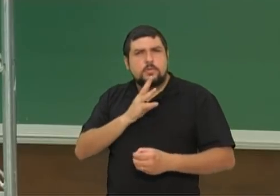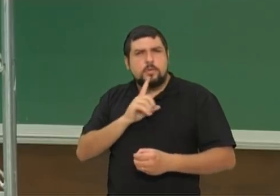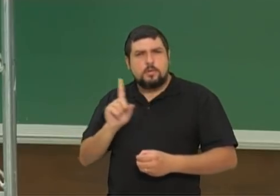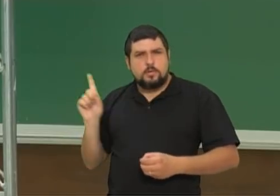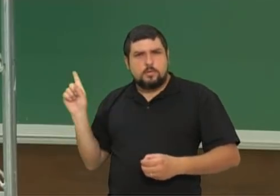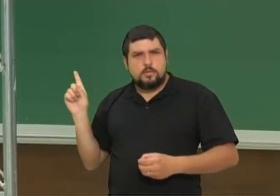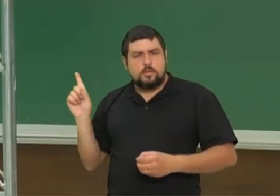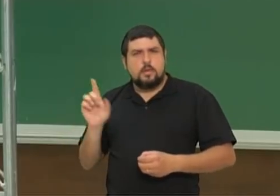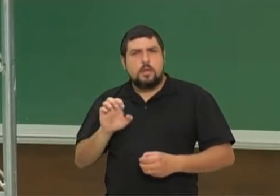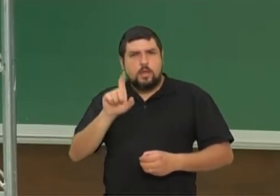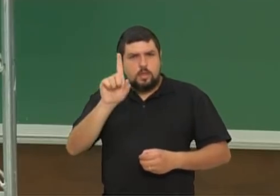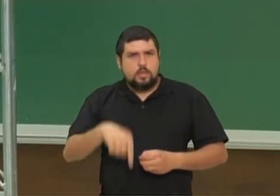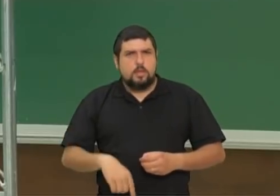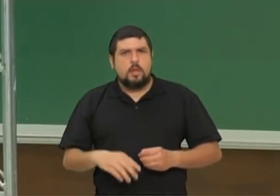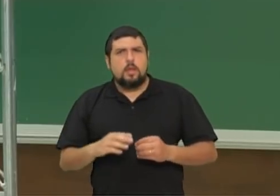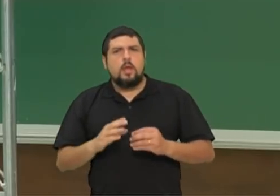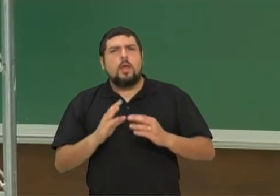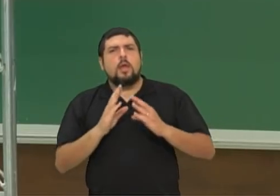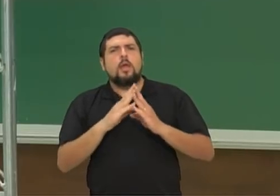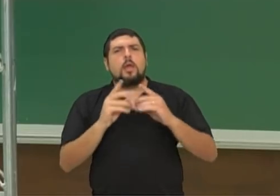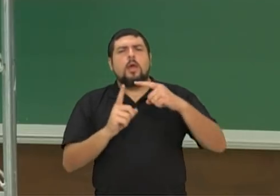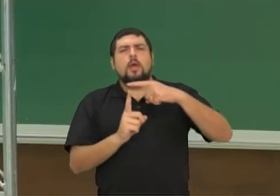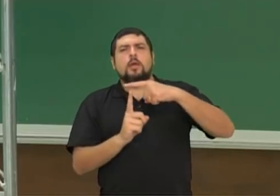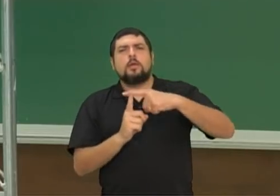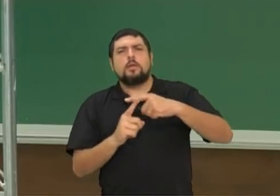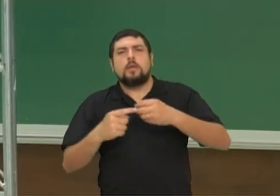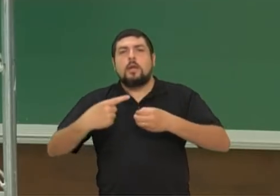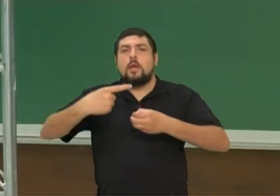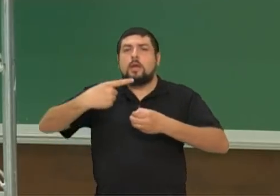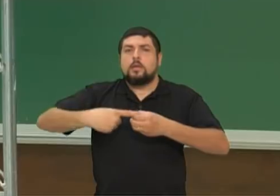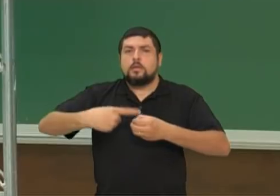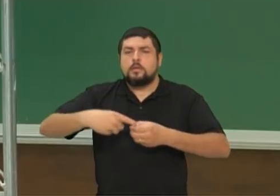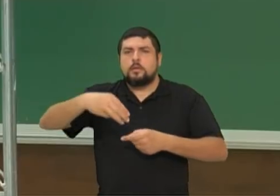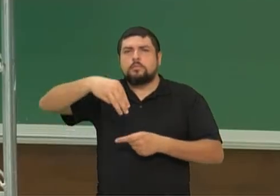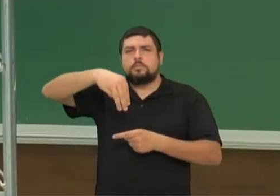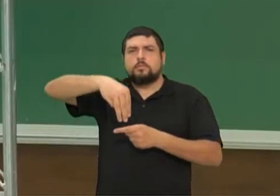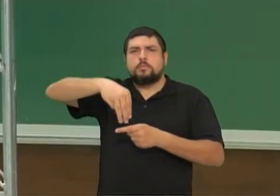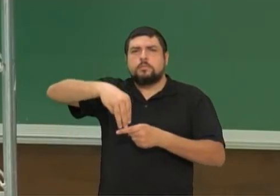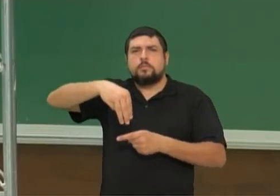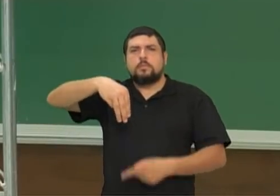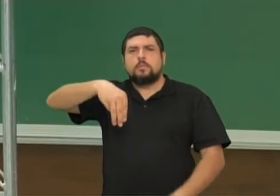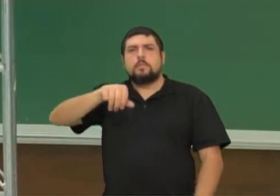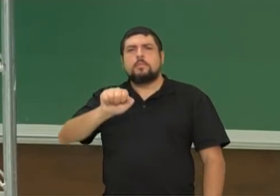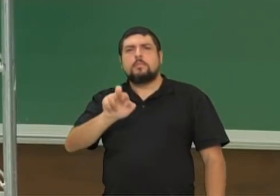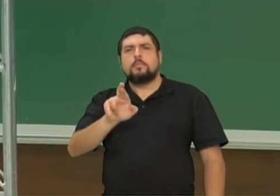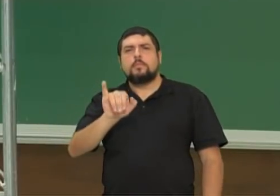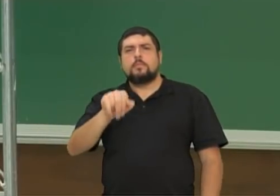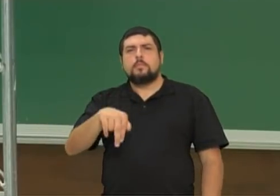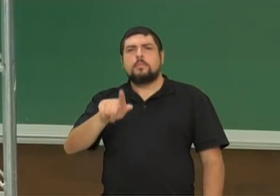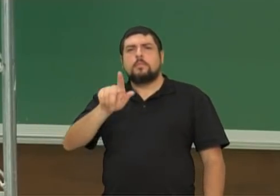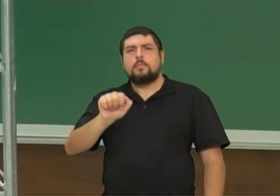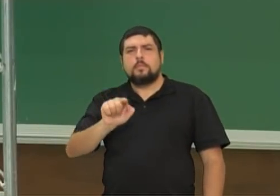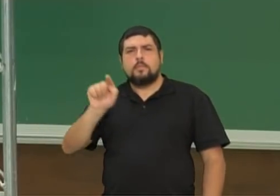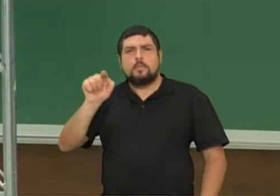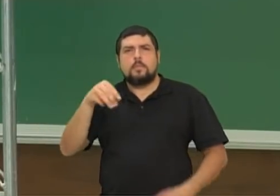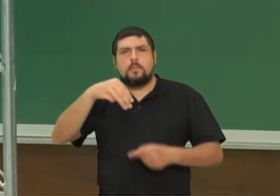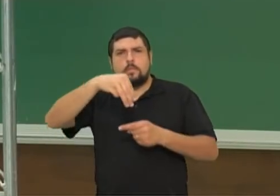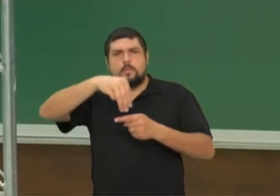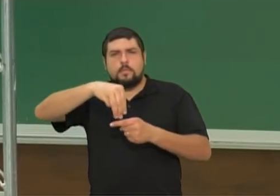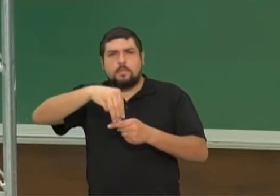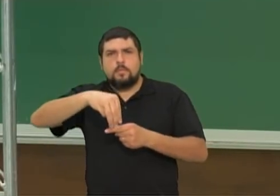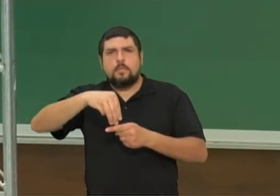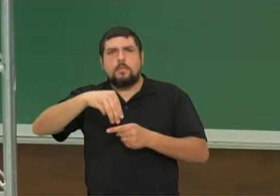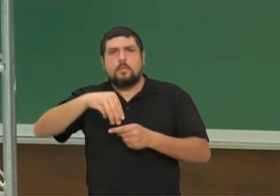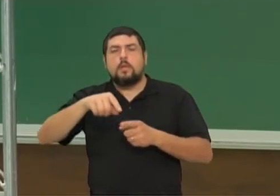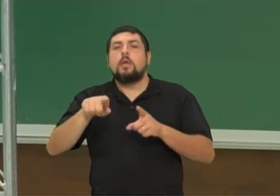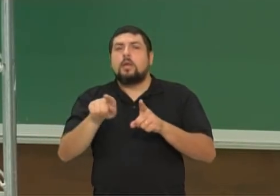igreja, uma catedral da cidade de Maringá, também muito conhecida, famosa, um ponto turístico